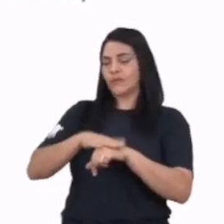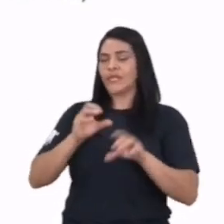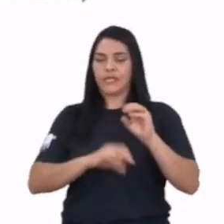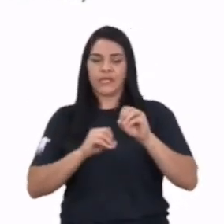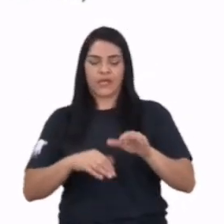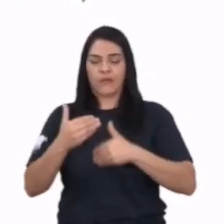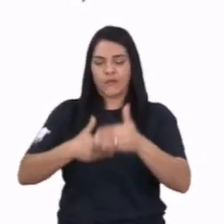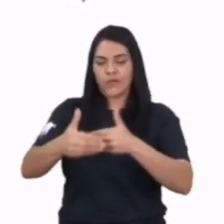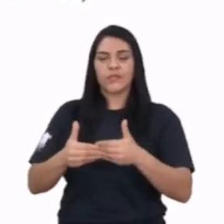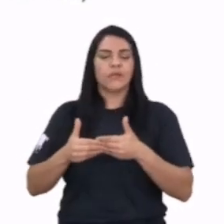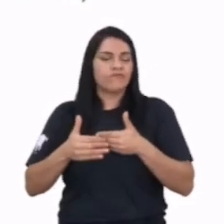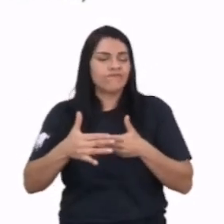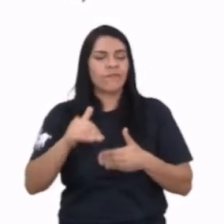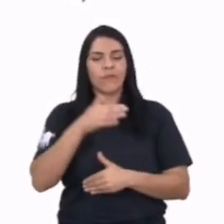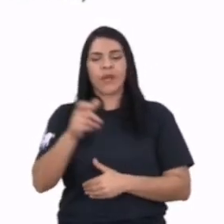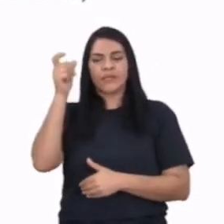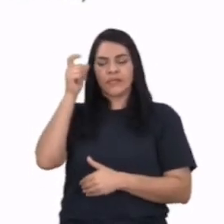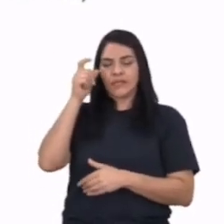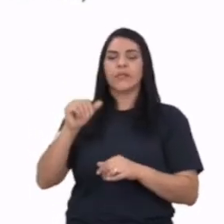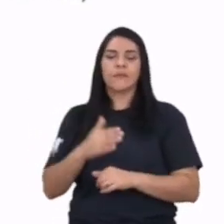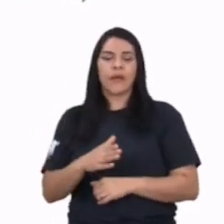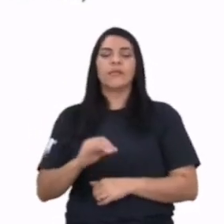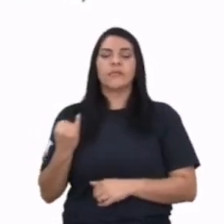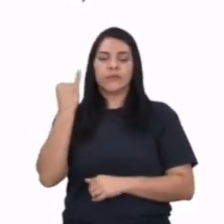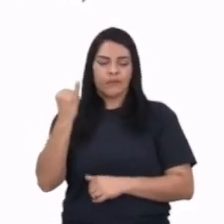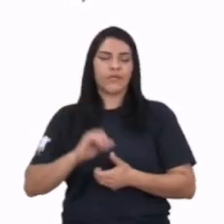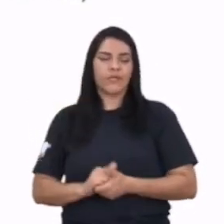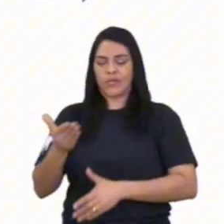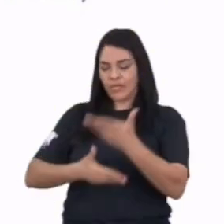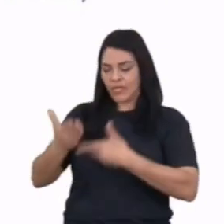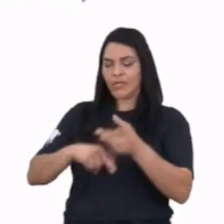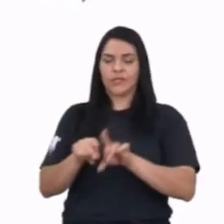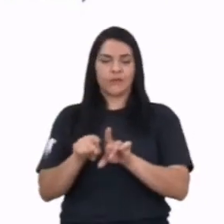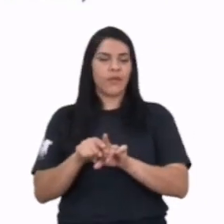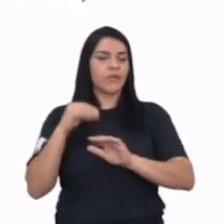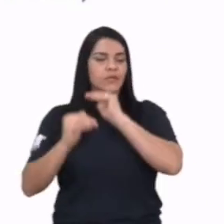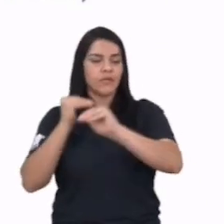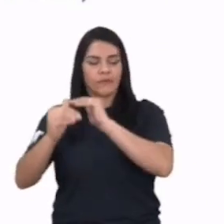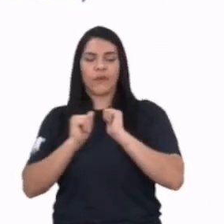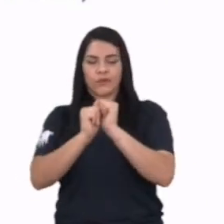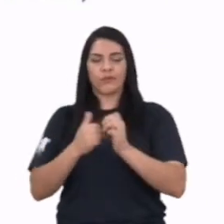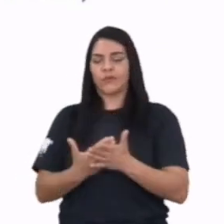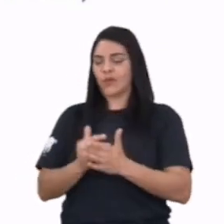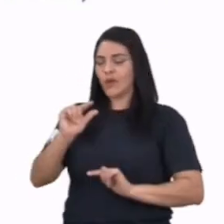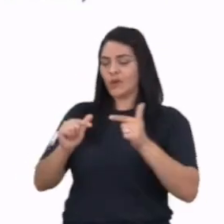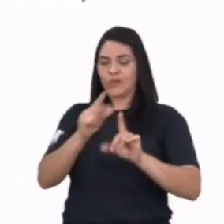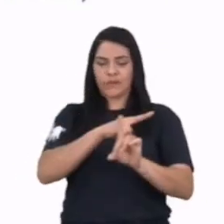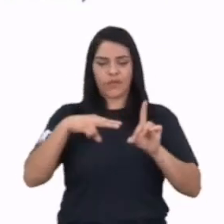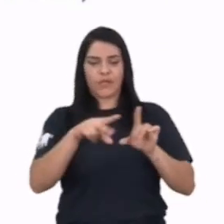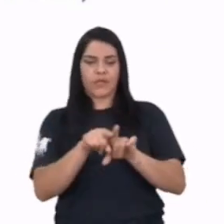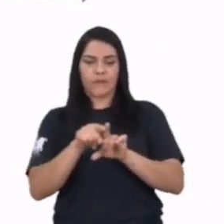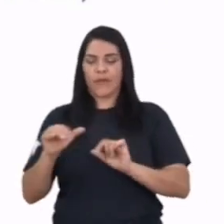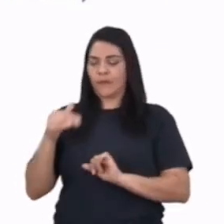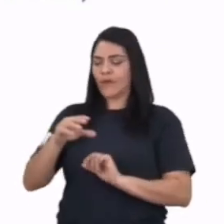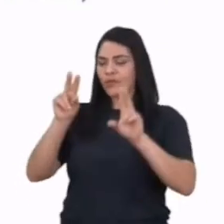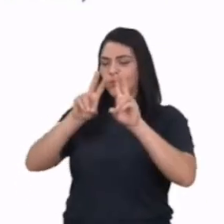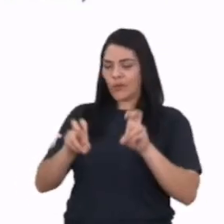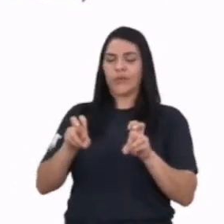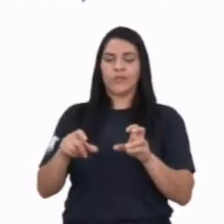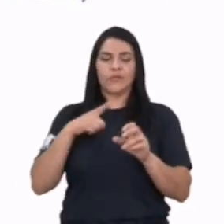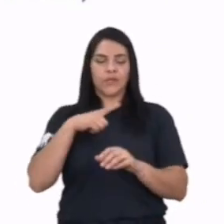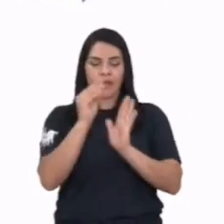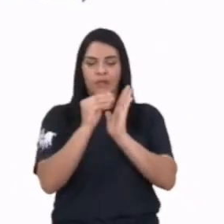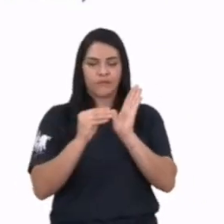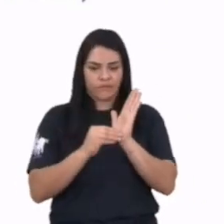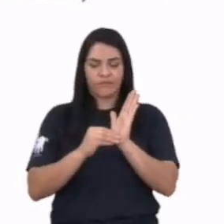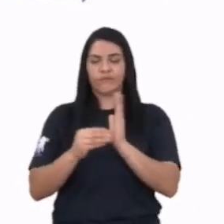educação um processo mais atraente, mais significativo, mais interativo e desenvolver ali nos estudantes outras perspectivas também para além do conteúdo, né? A noção